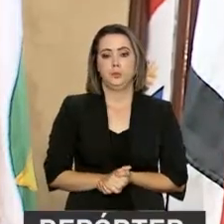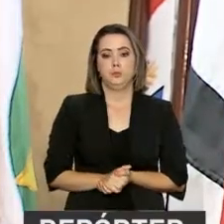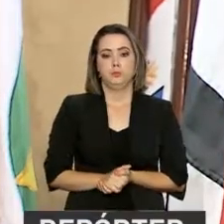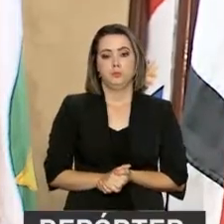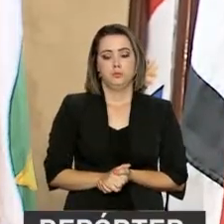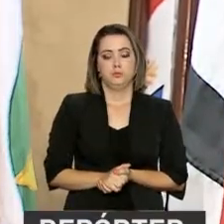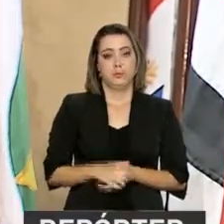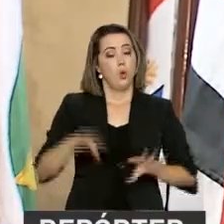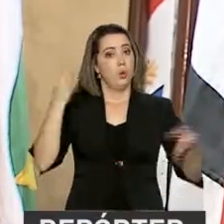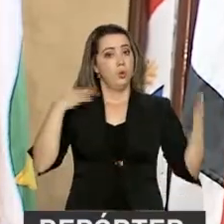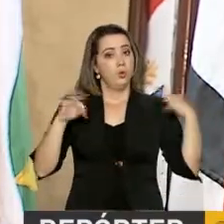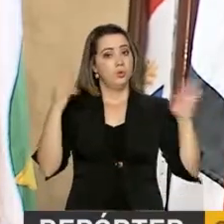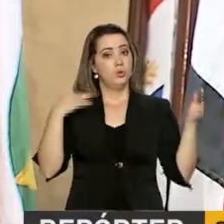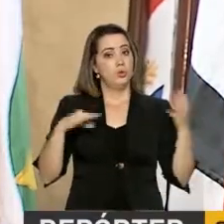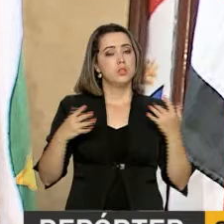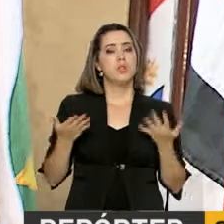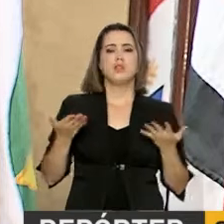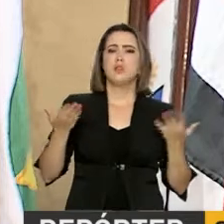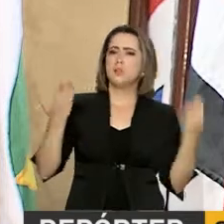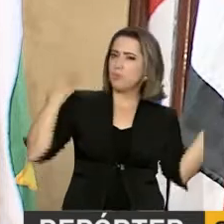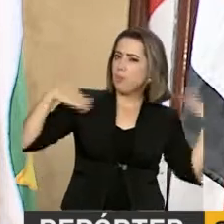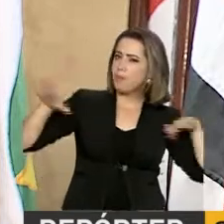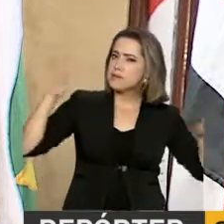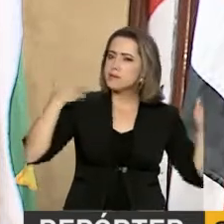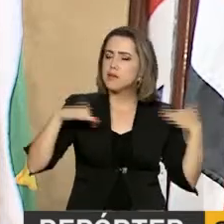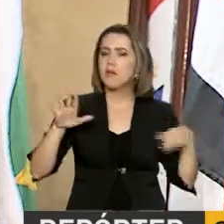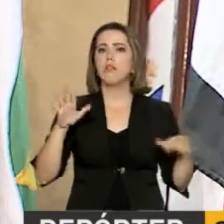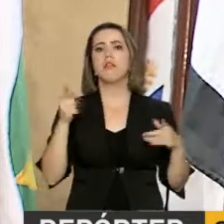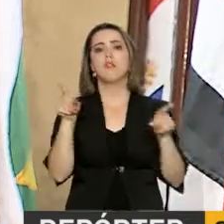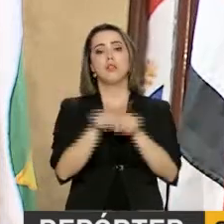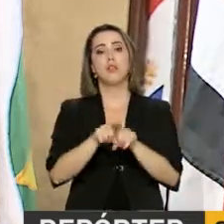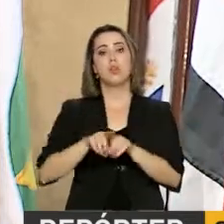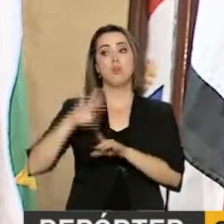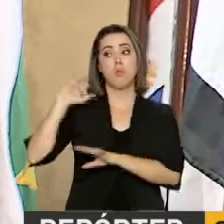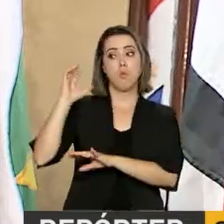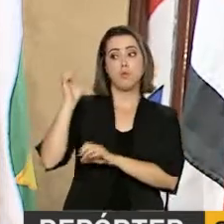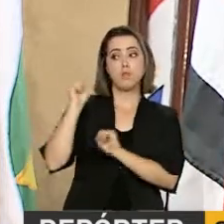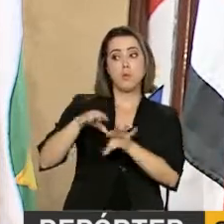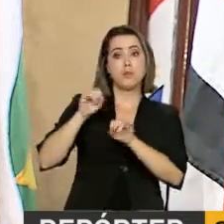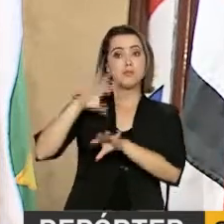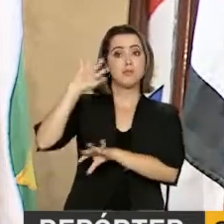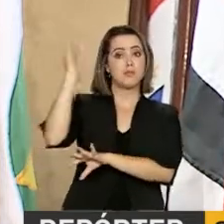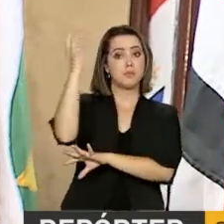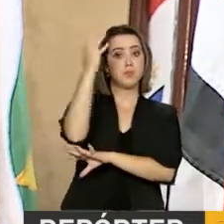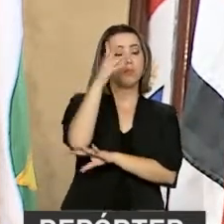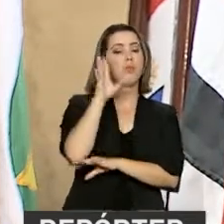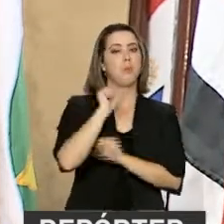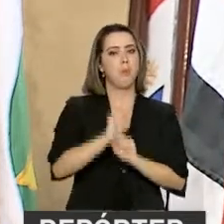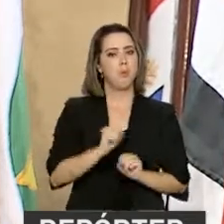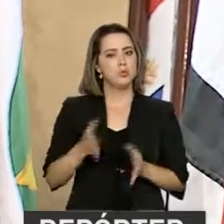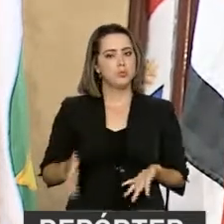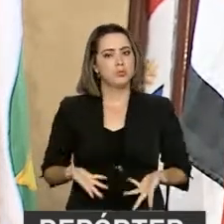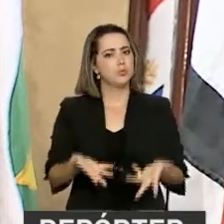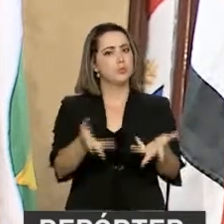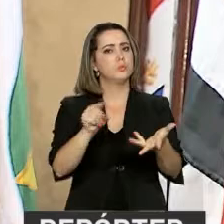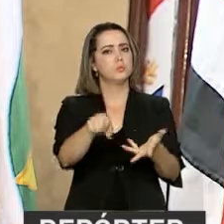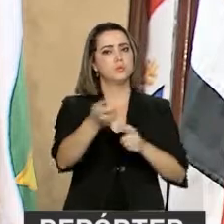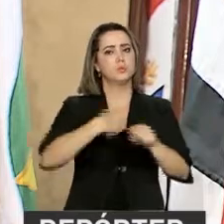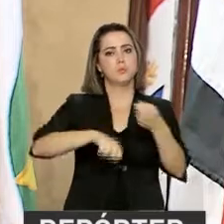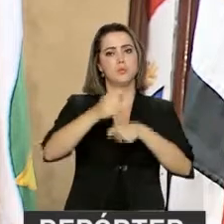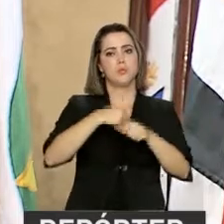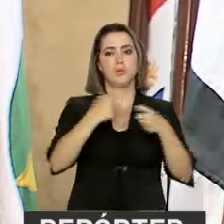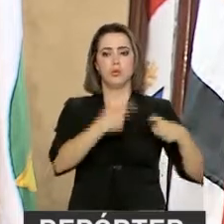ea educação ambiental tem potencial para ampliar a preservação e estimular as economias